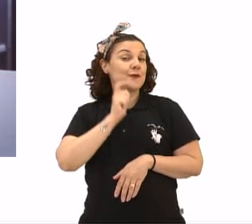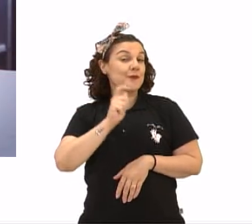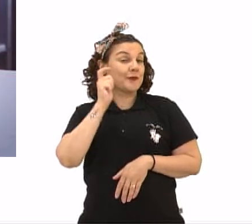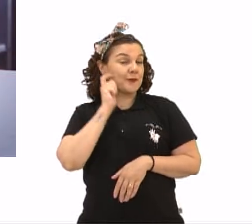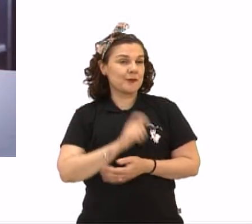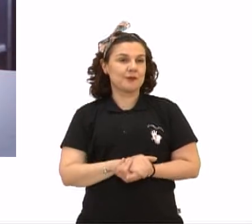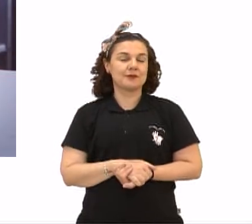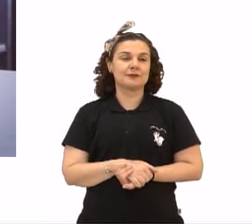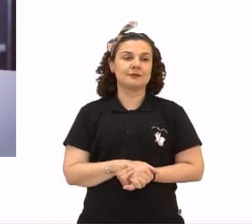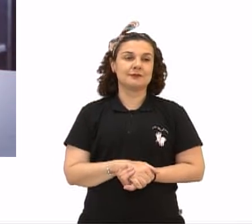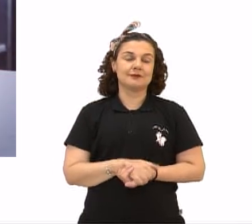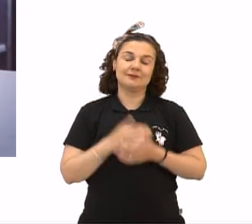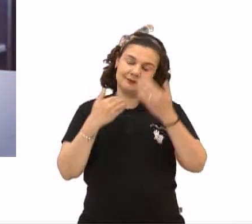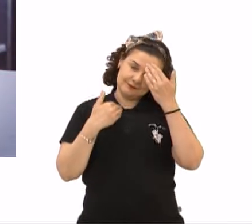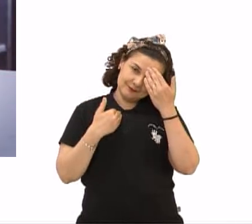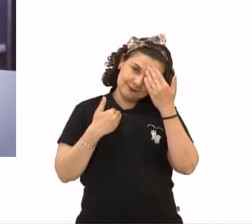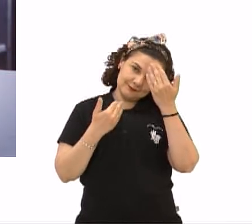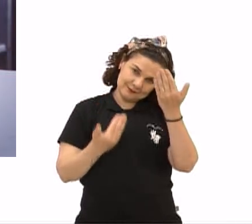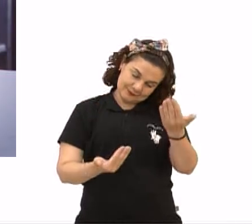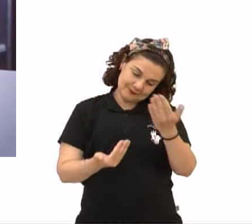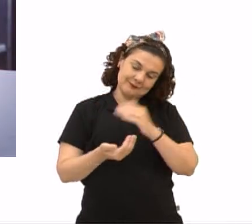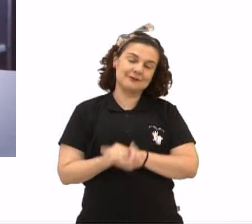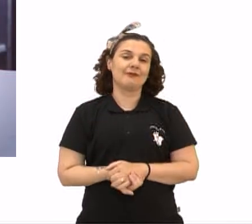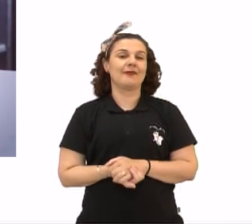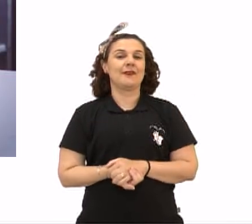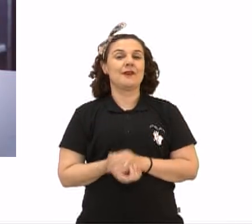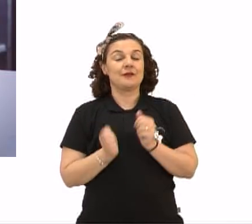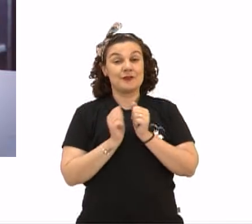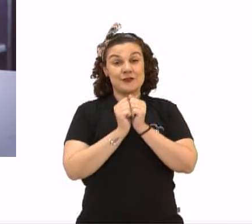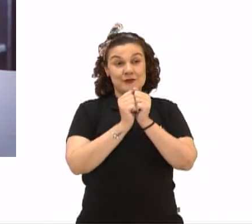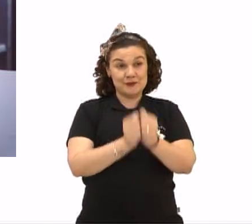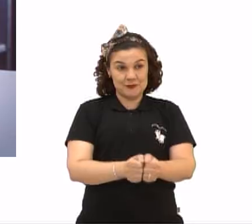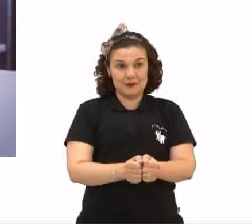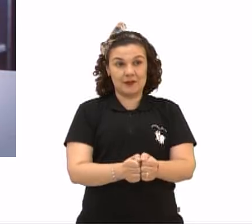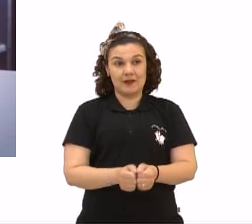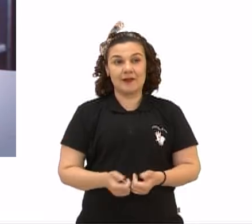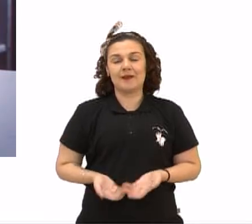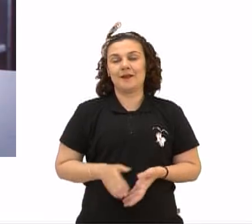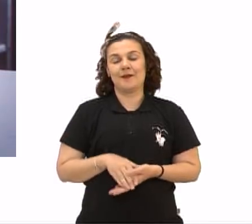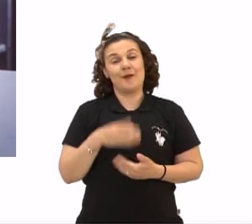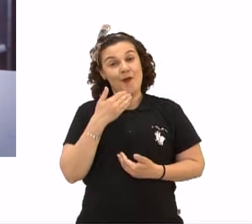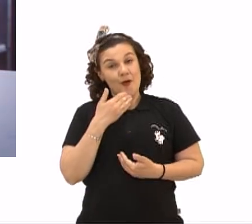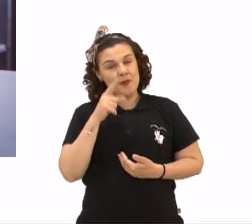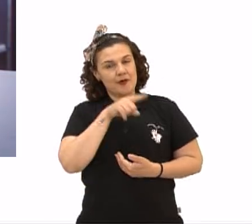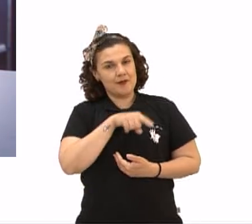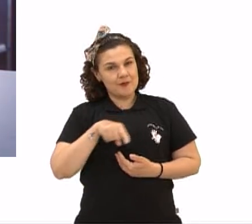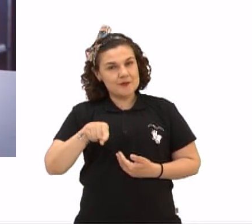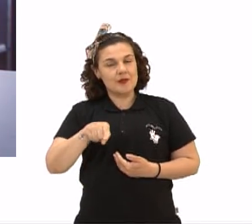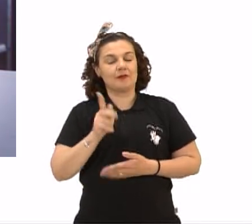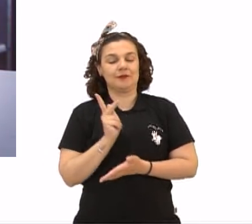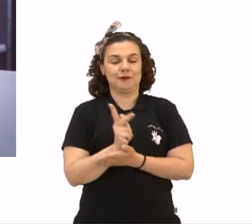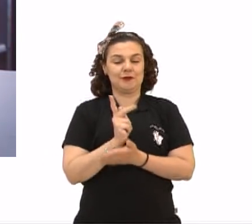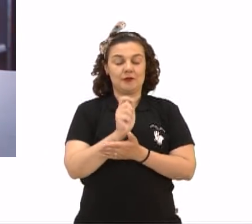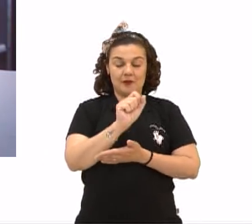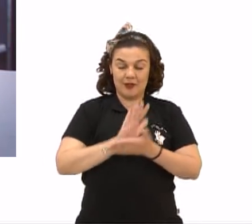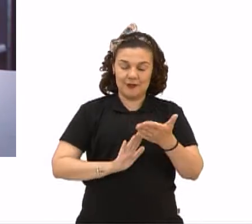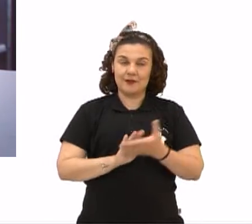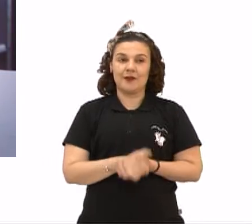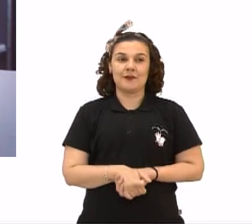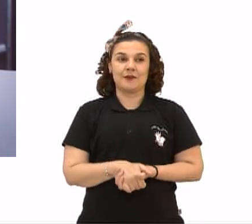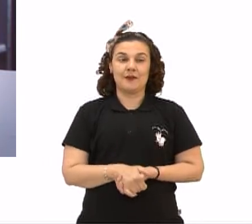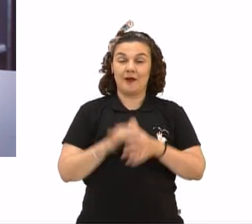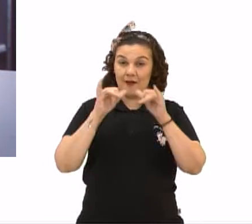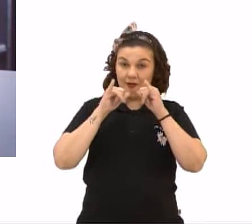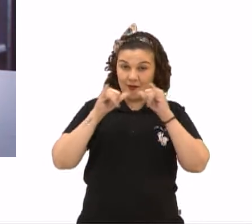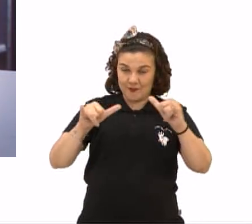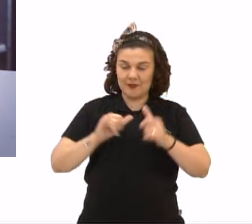Pacheco. Agradecemos a você que está acompanhando, peço que continue realizando as atividades. O